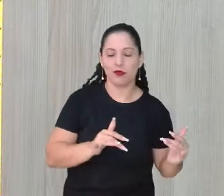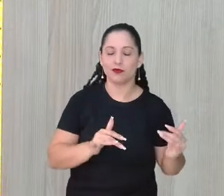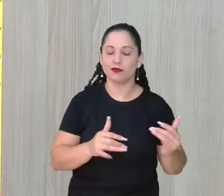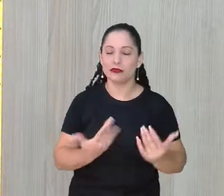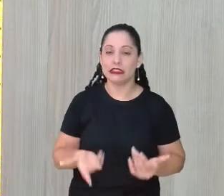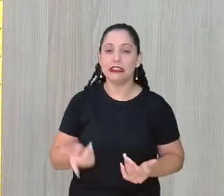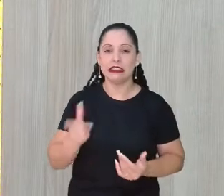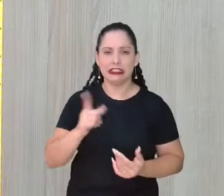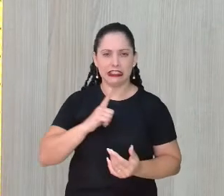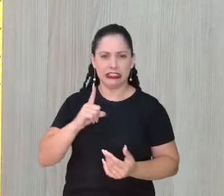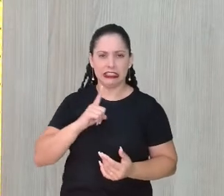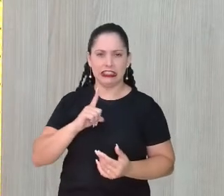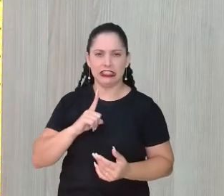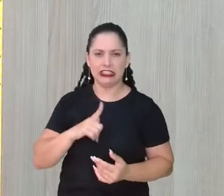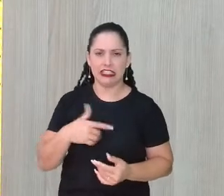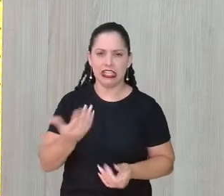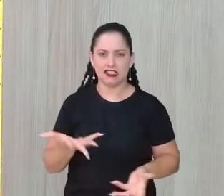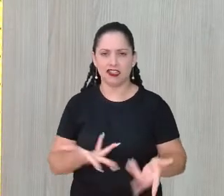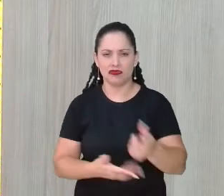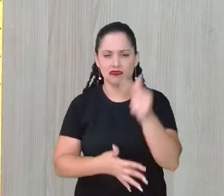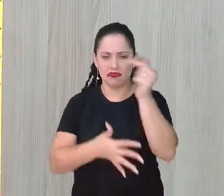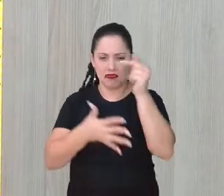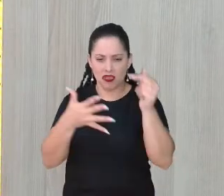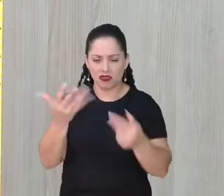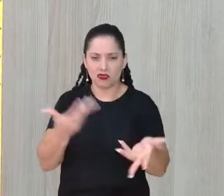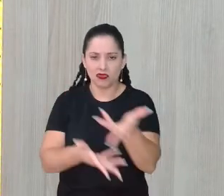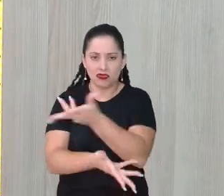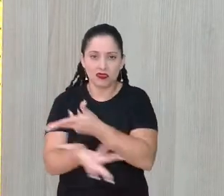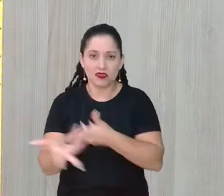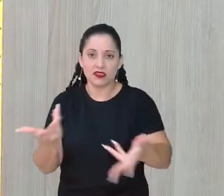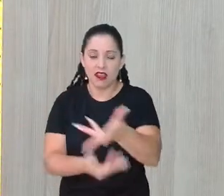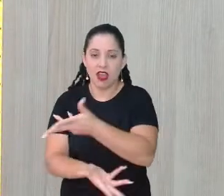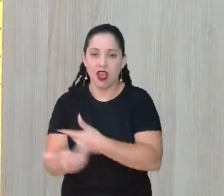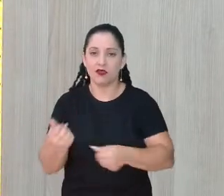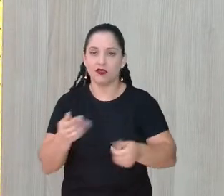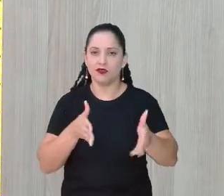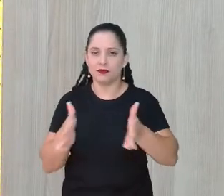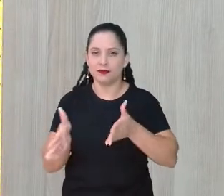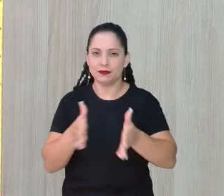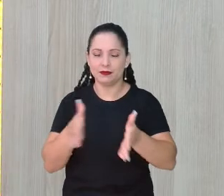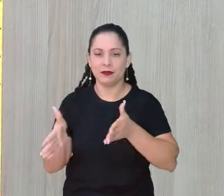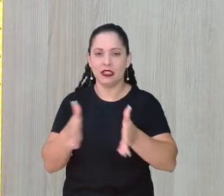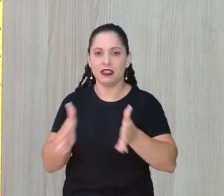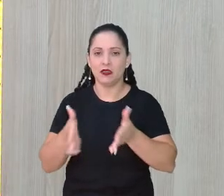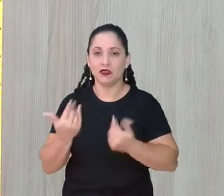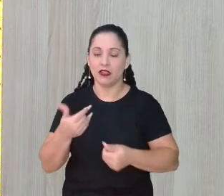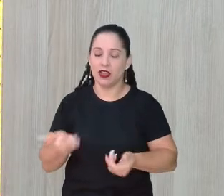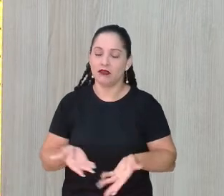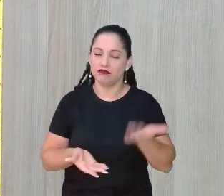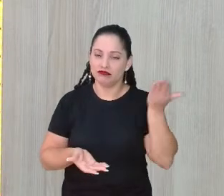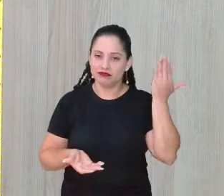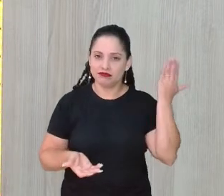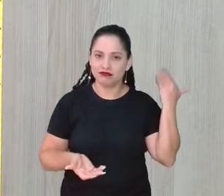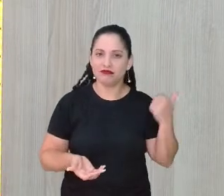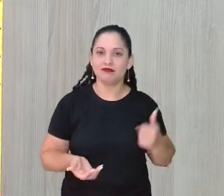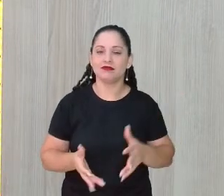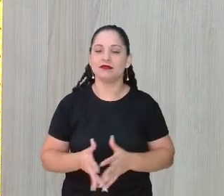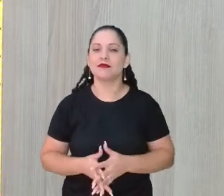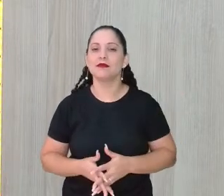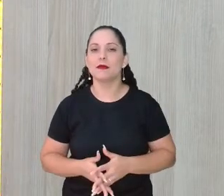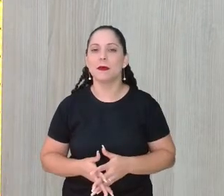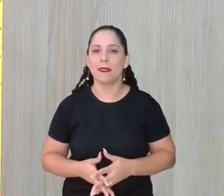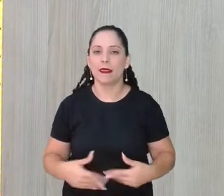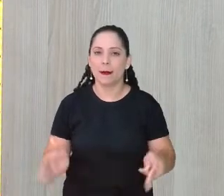falou, toda essa questão associada, né, às fases, né, do tempo, né? Do ciclo